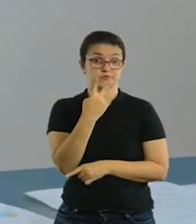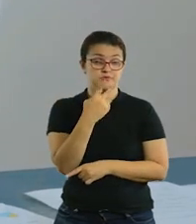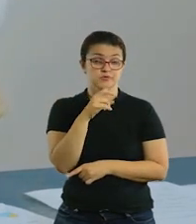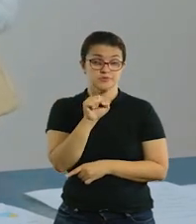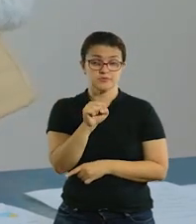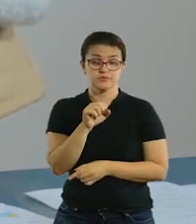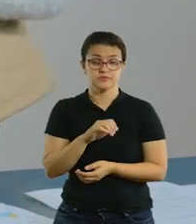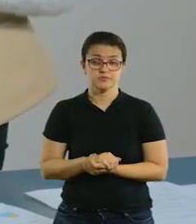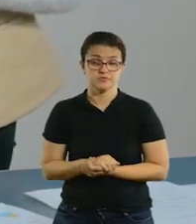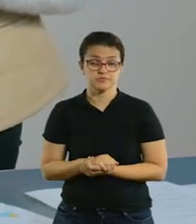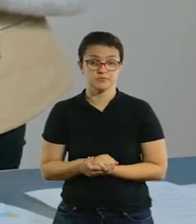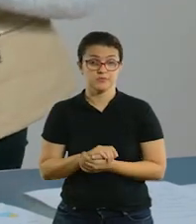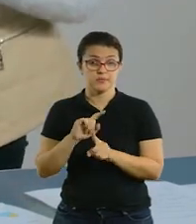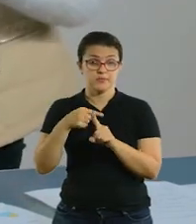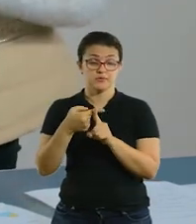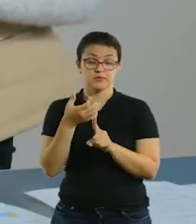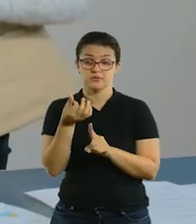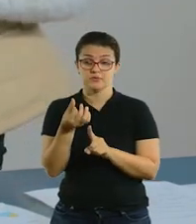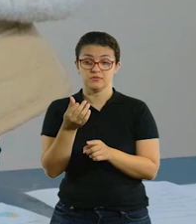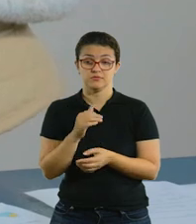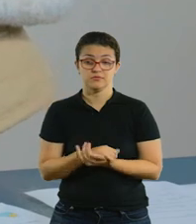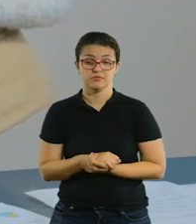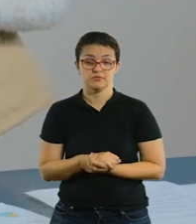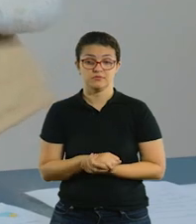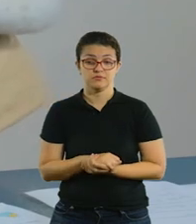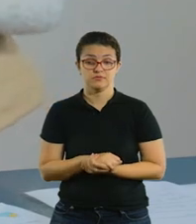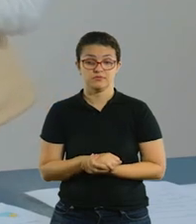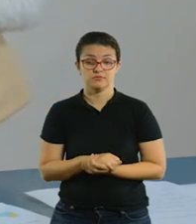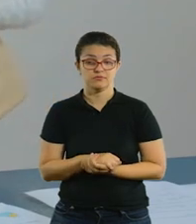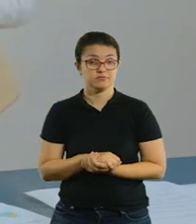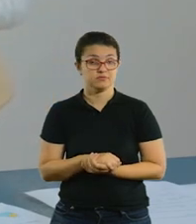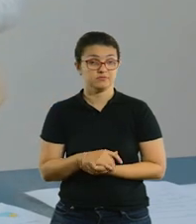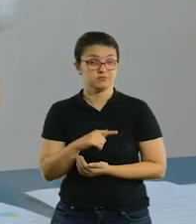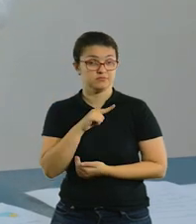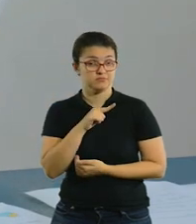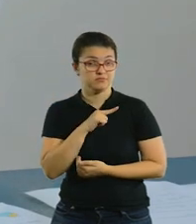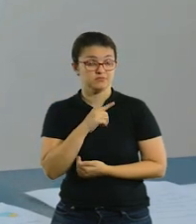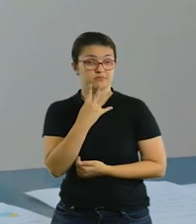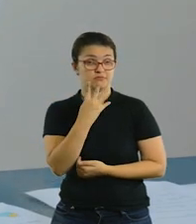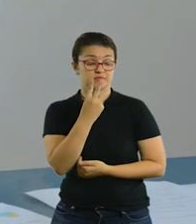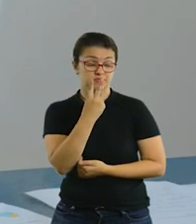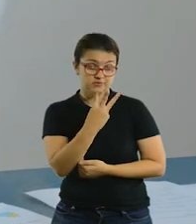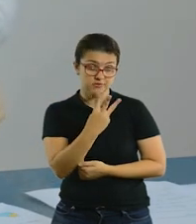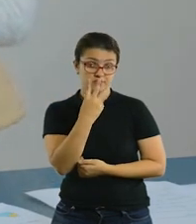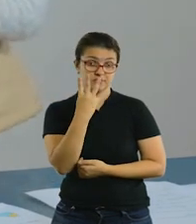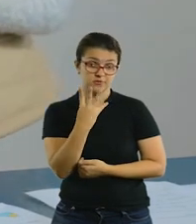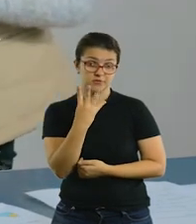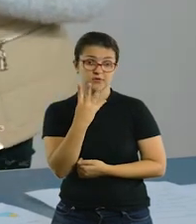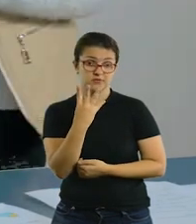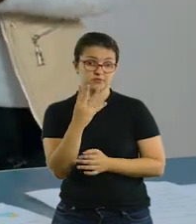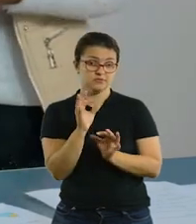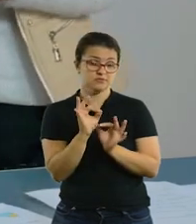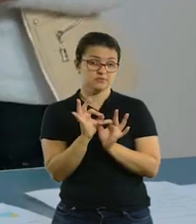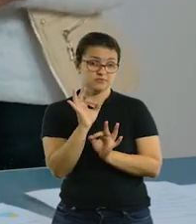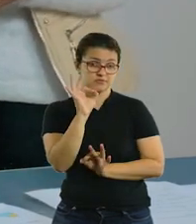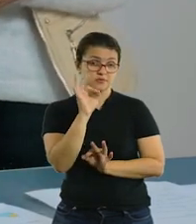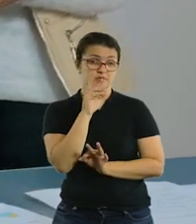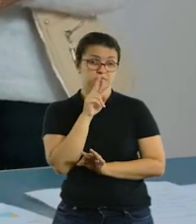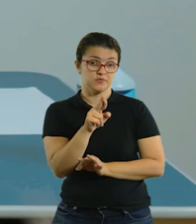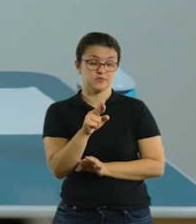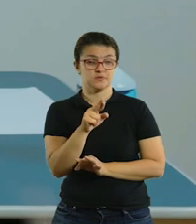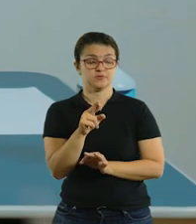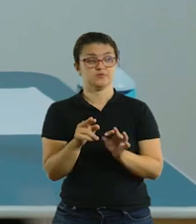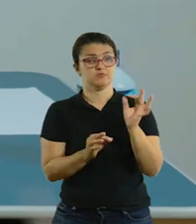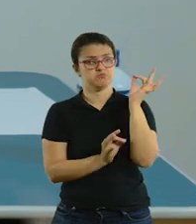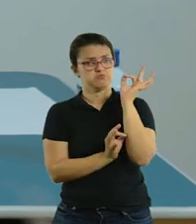14, 28. 28 mais 6, eu tenho 34. Então, minha resposta, a palmeira do jardim tem 34